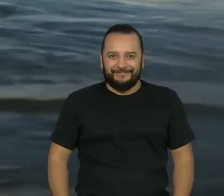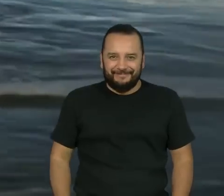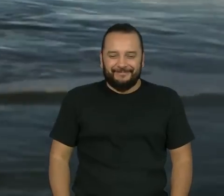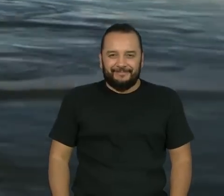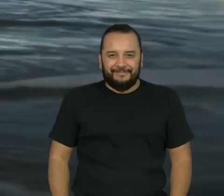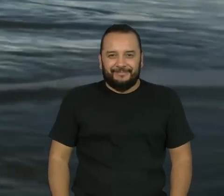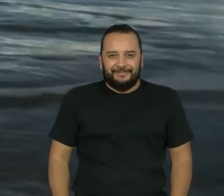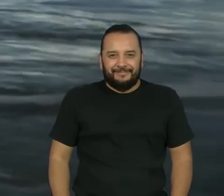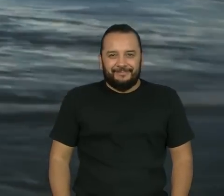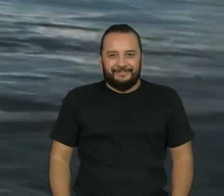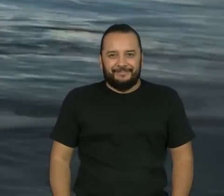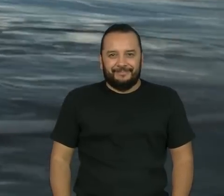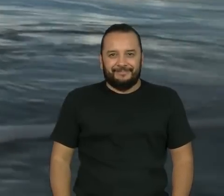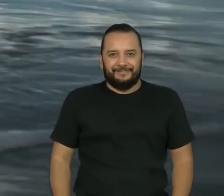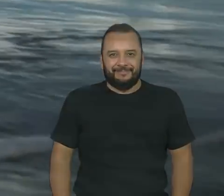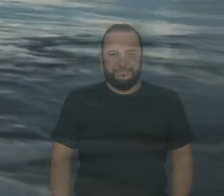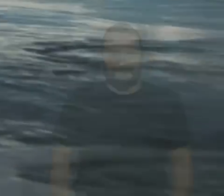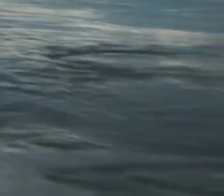pessoas.